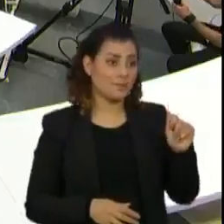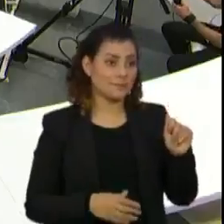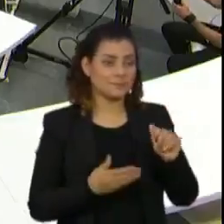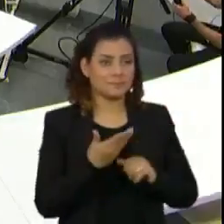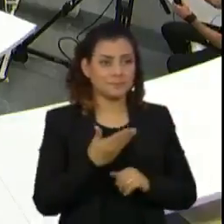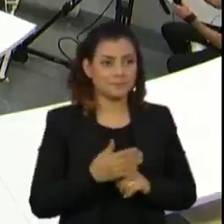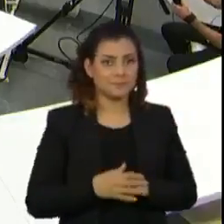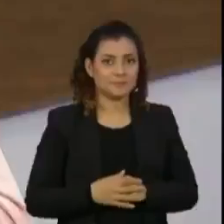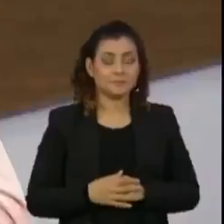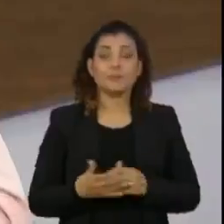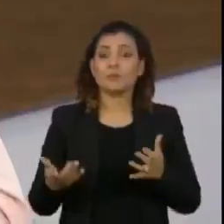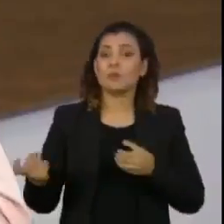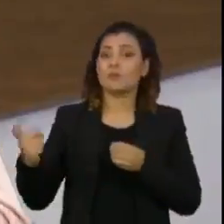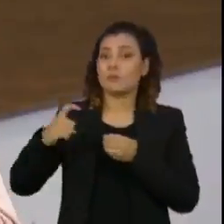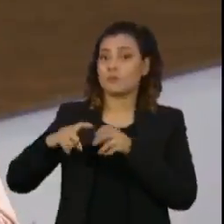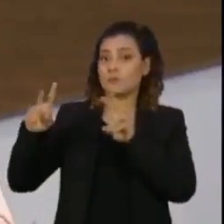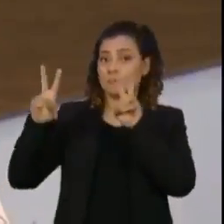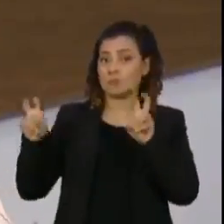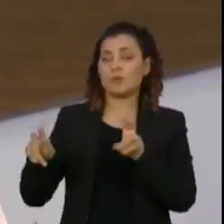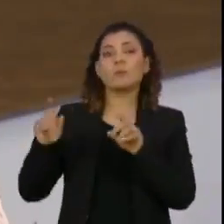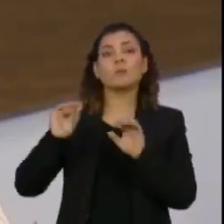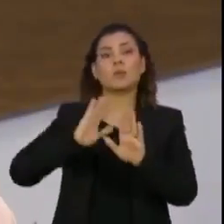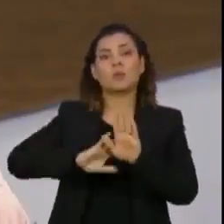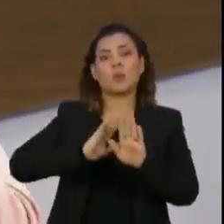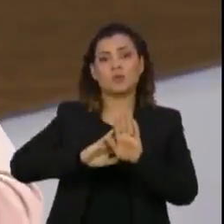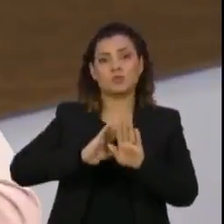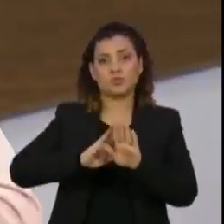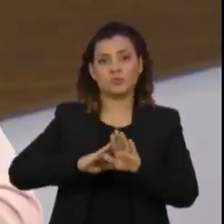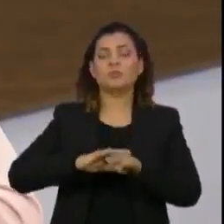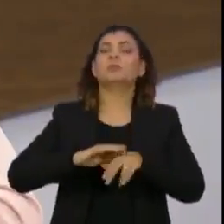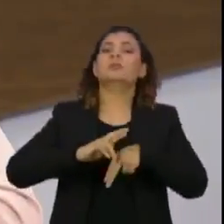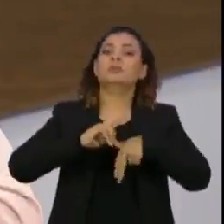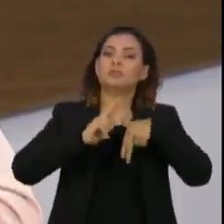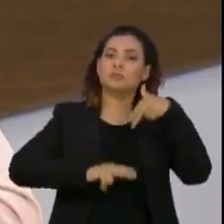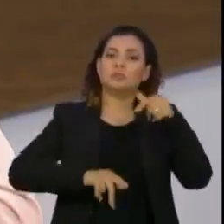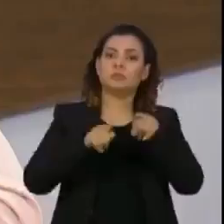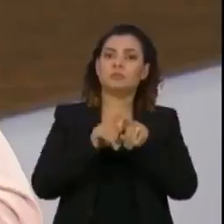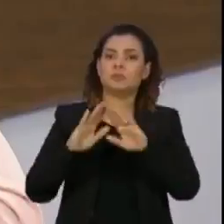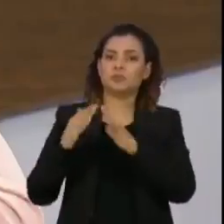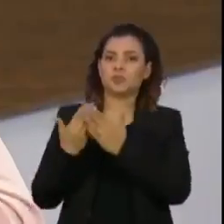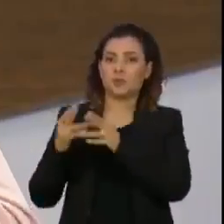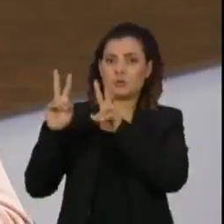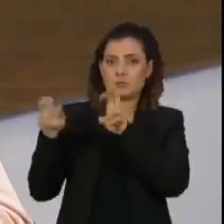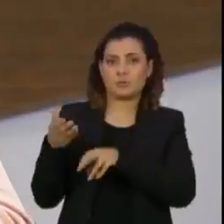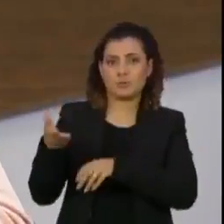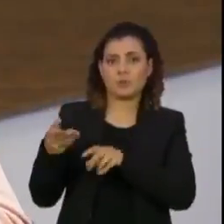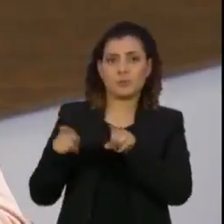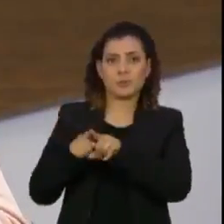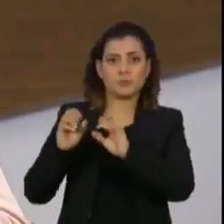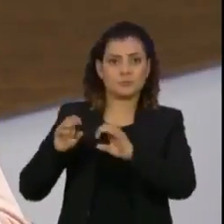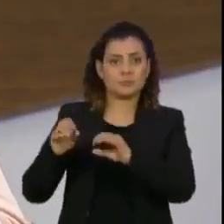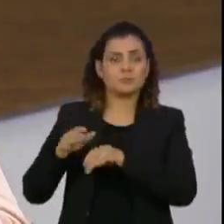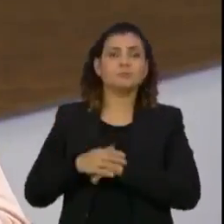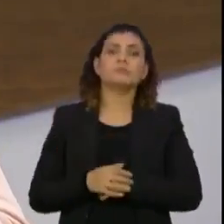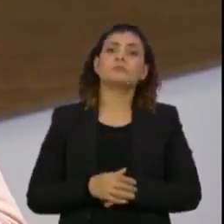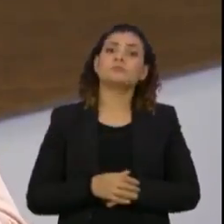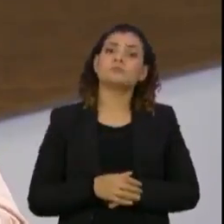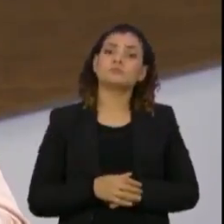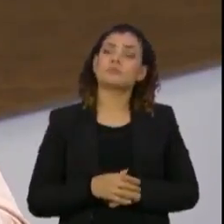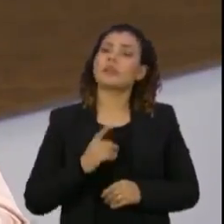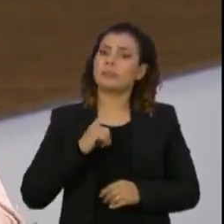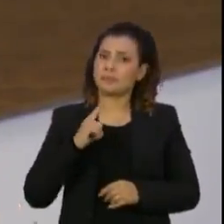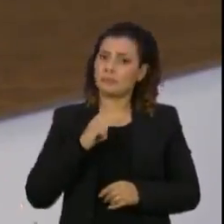Oi, eu queria voltar um pouco para a questão da ideologia de gênero, escola, que a Laura trouxe agora também. A gente tem